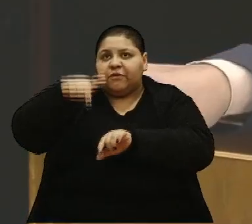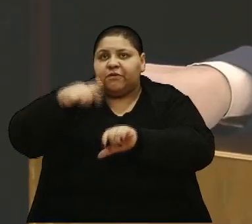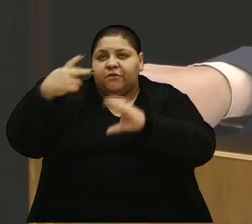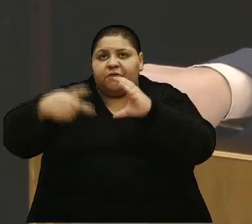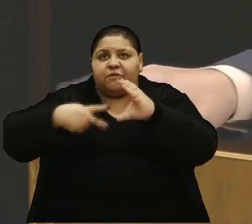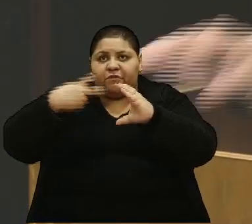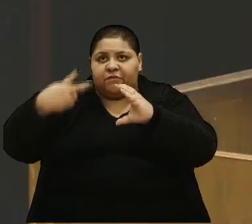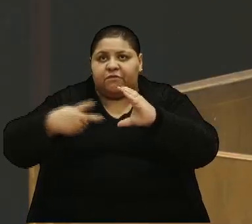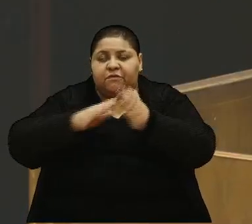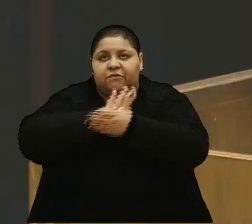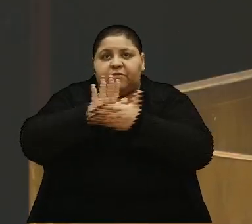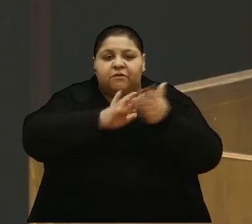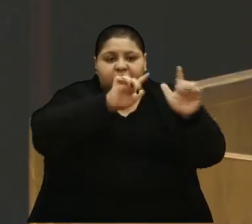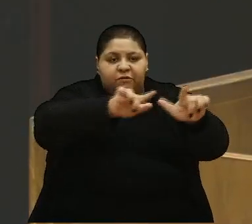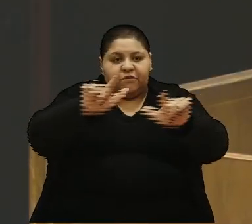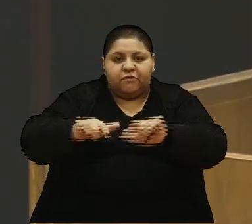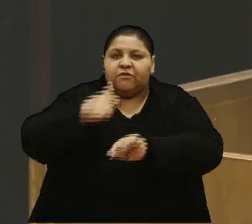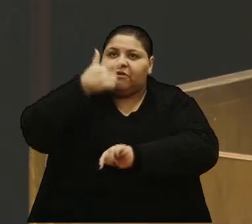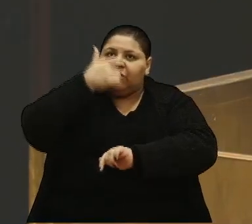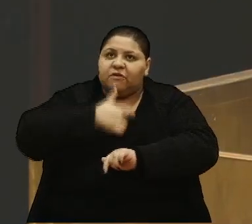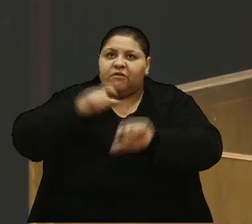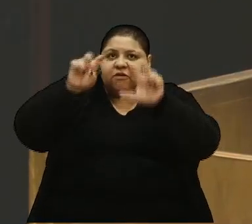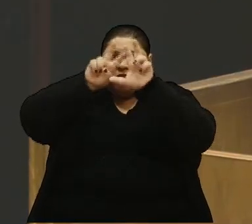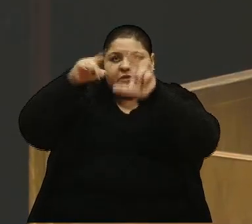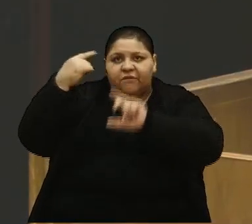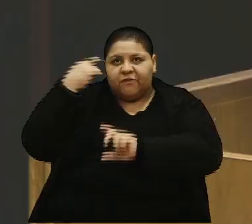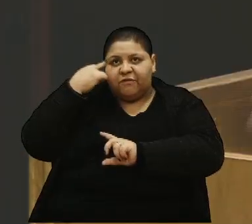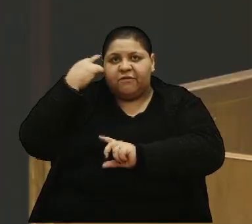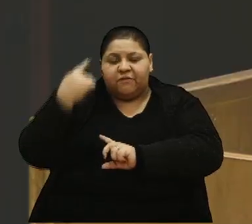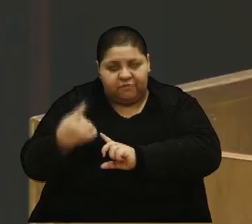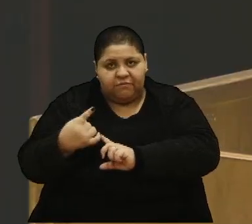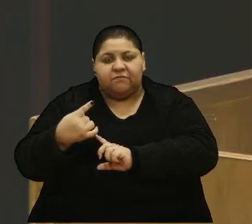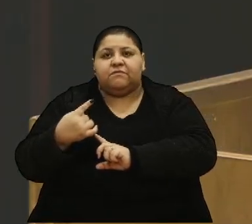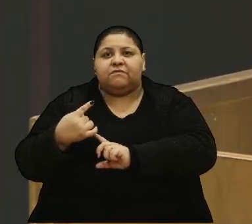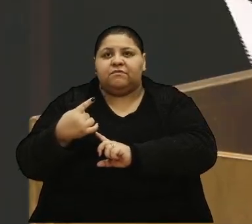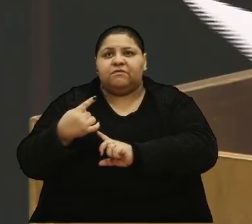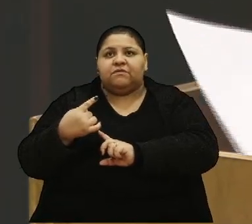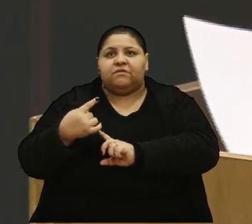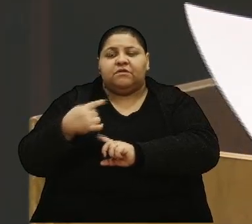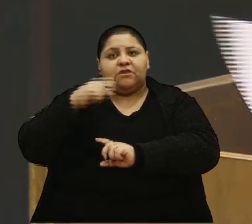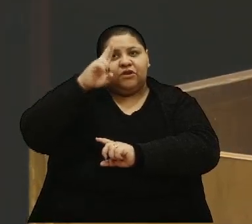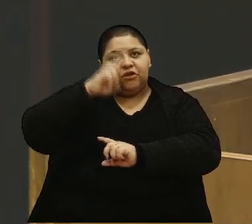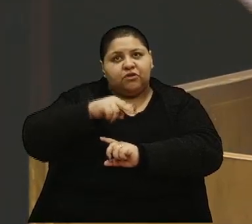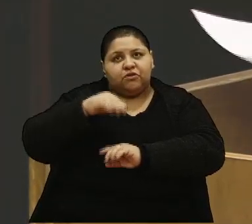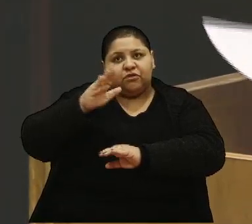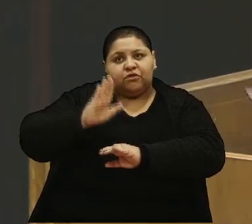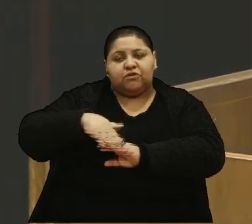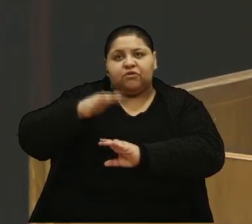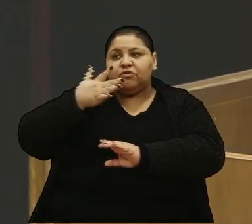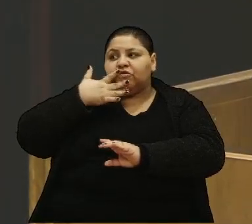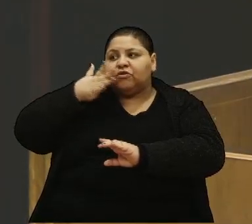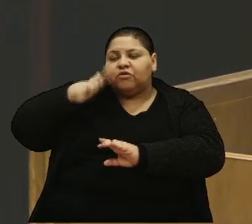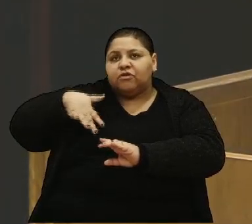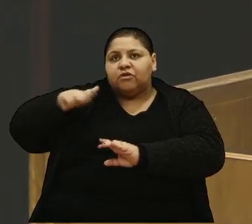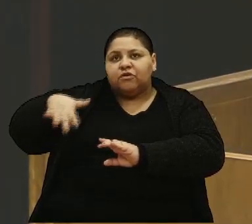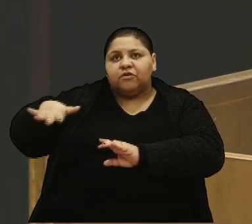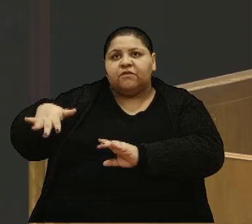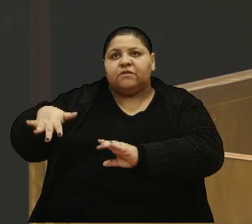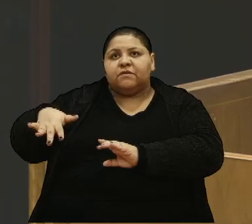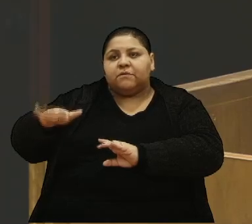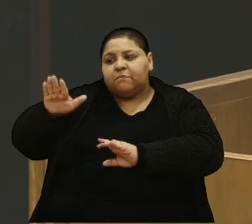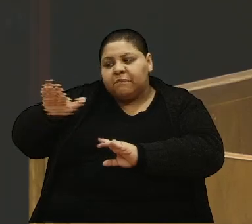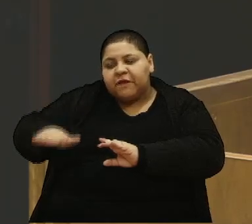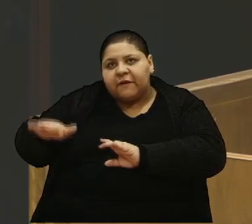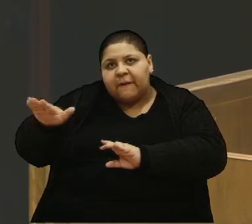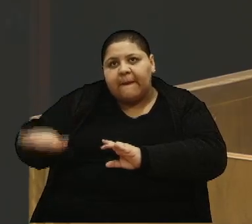e nem em nenhum lugar. Então, acho que é um tema para a gente pensar e refletir, e que nunca mais uma criança